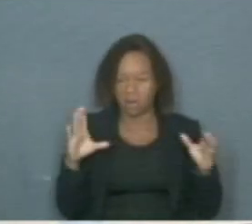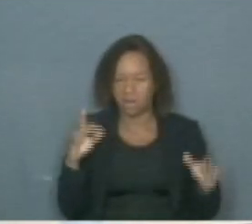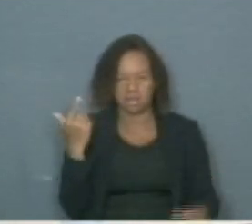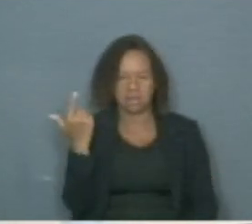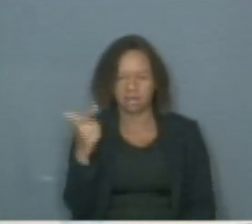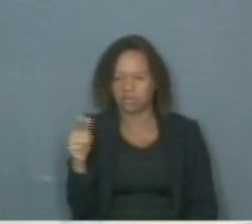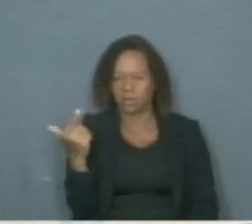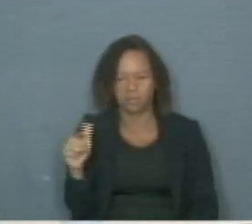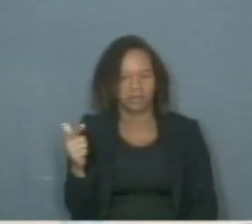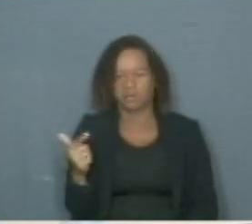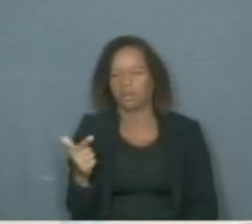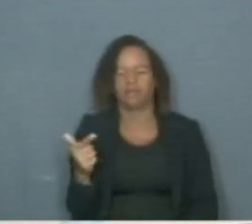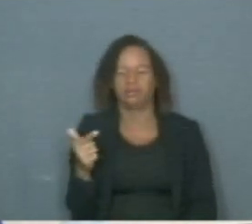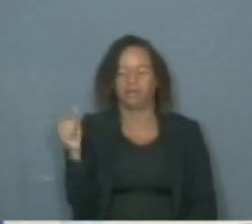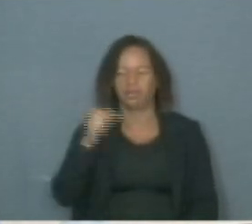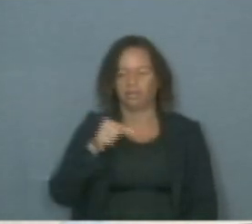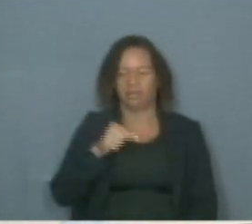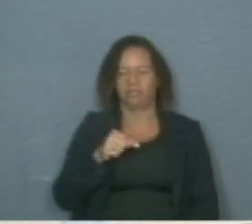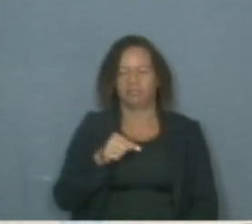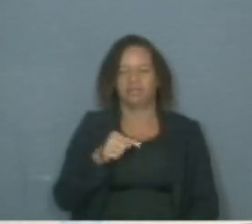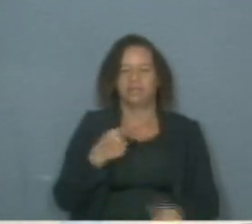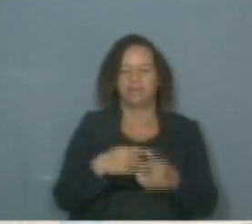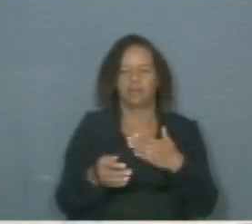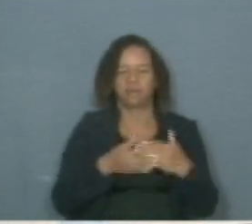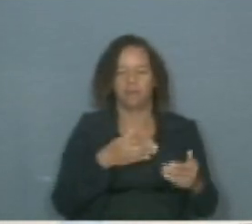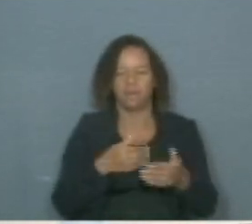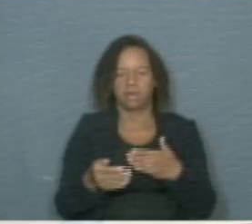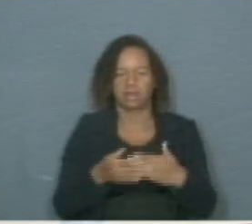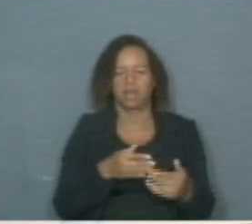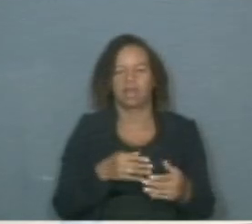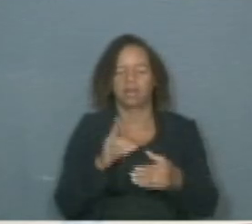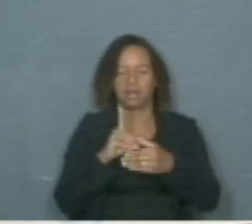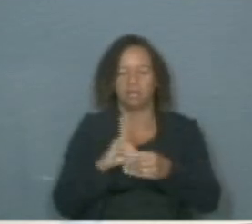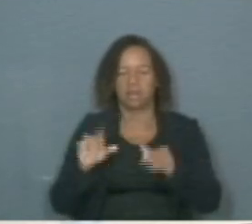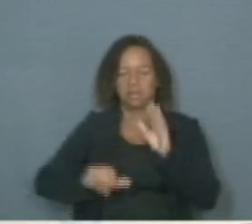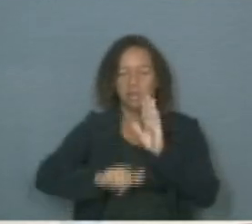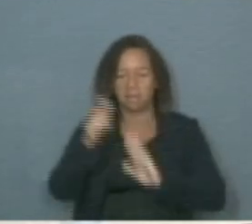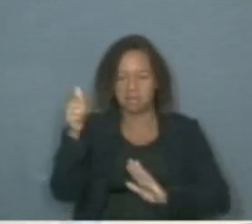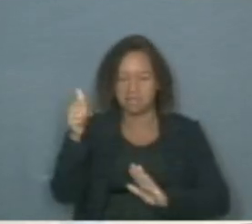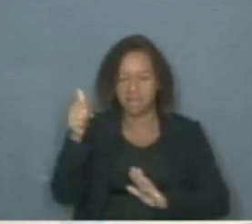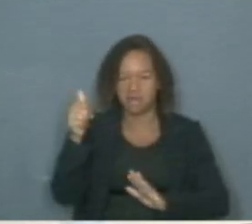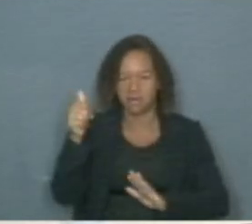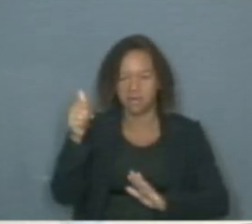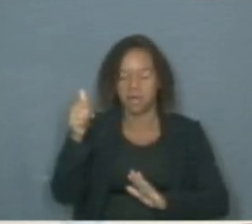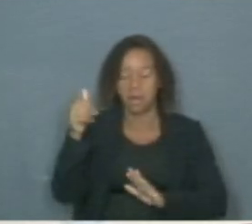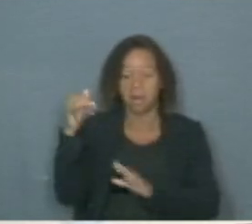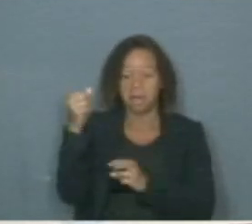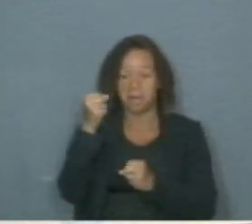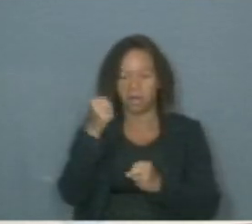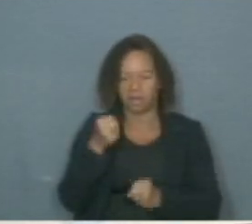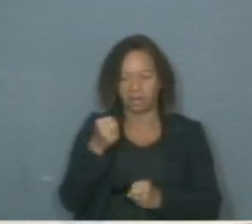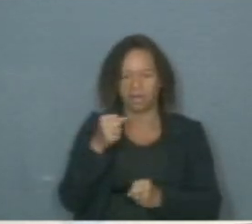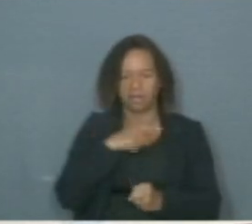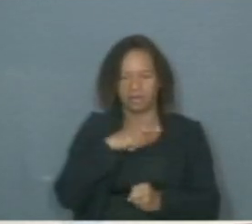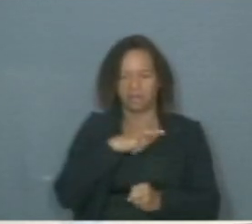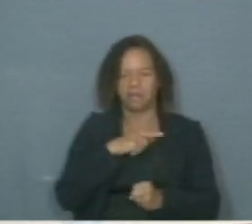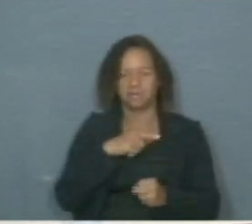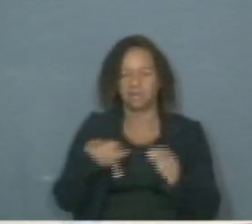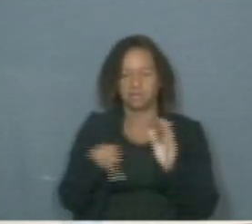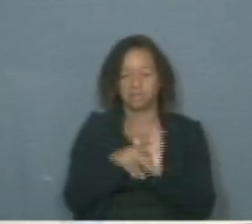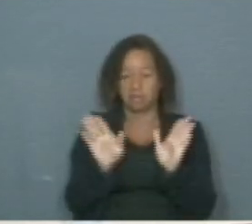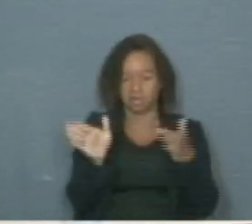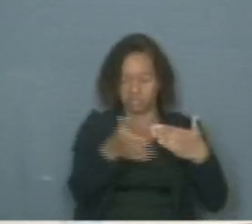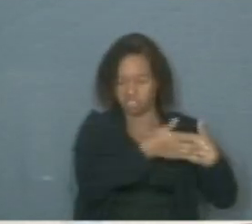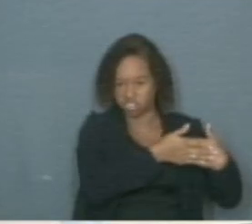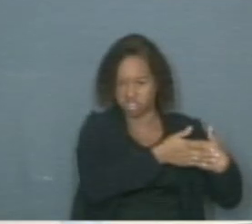não existe esse poder aqui, porque em qualquer democracia, o primeiro poder a ter as suas portas